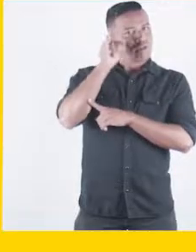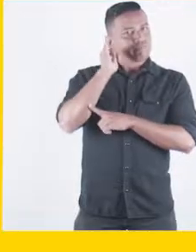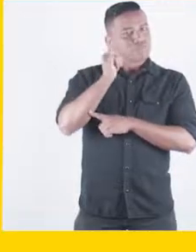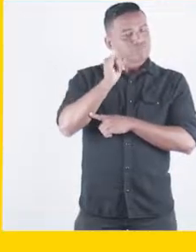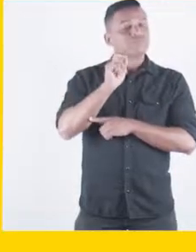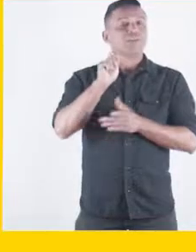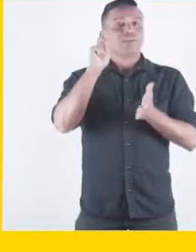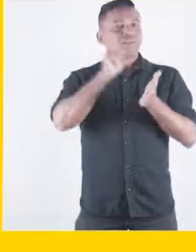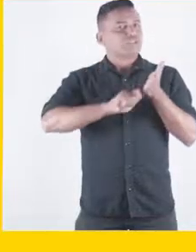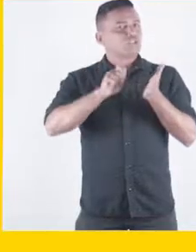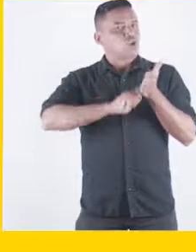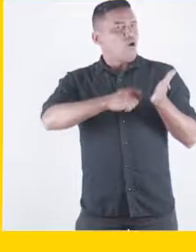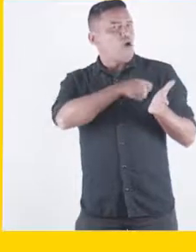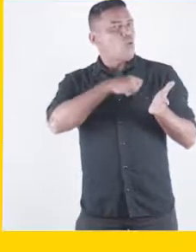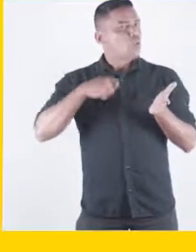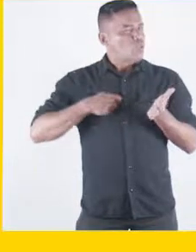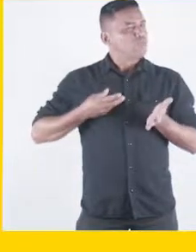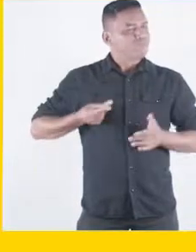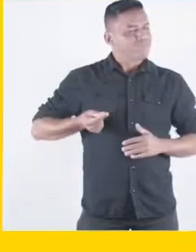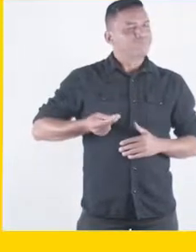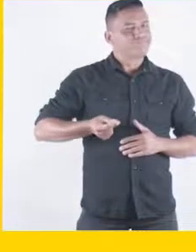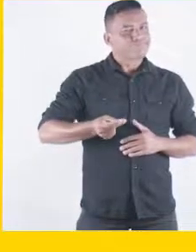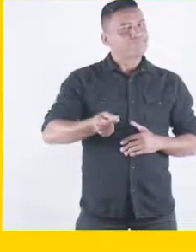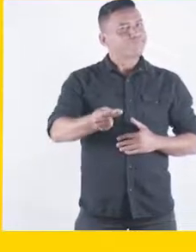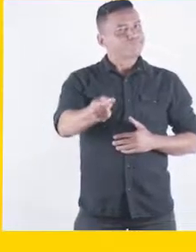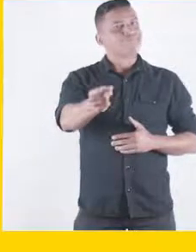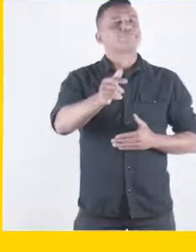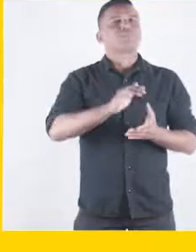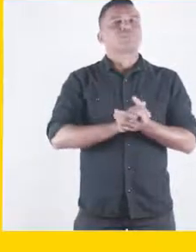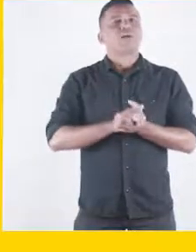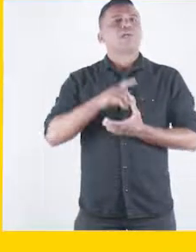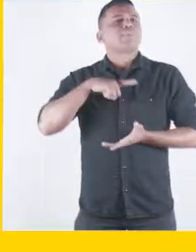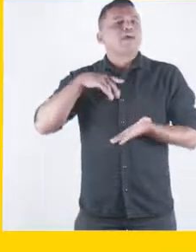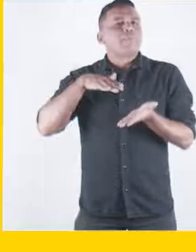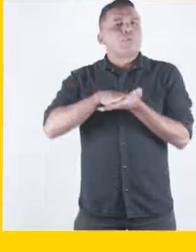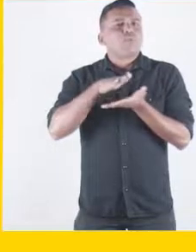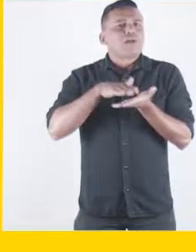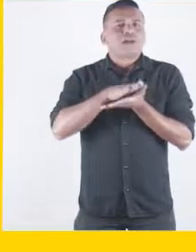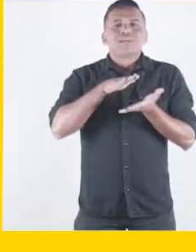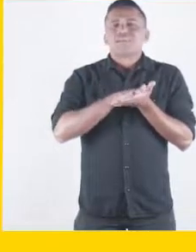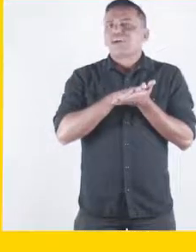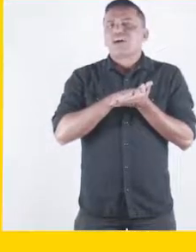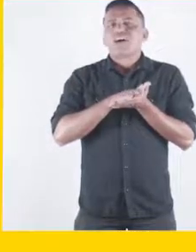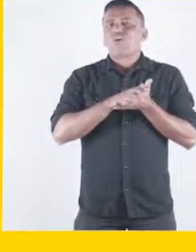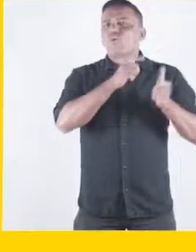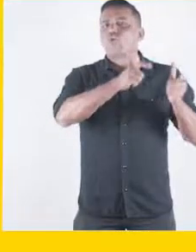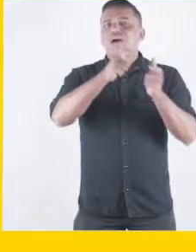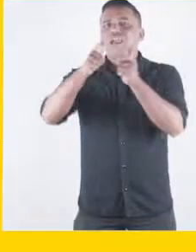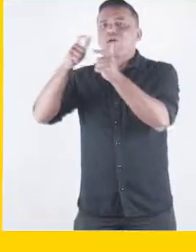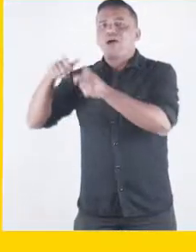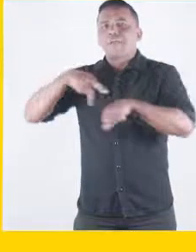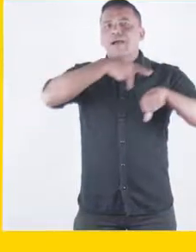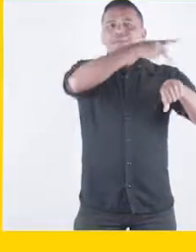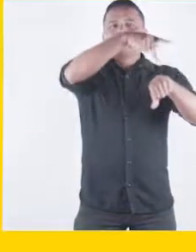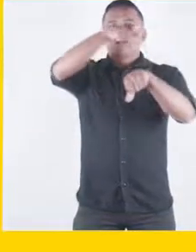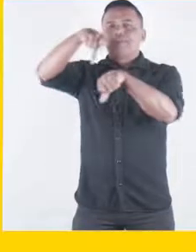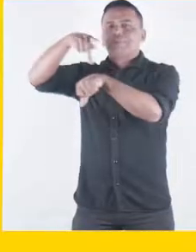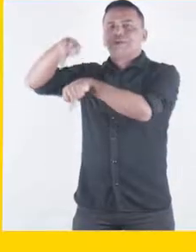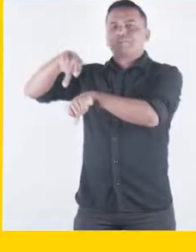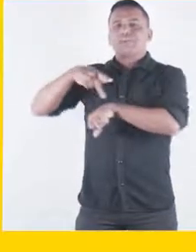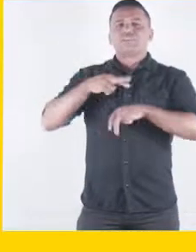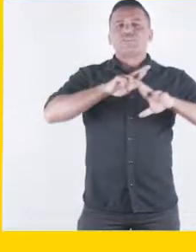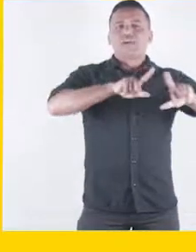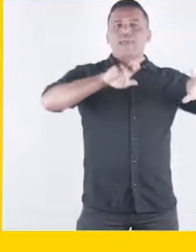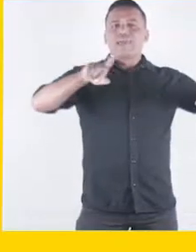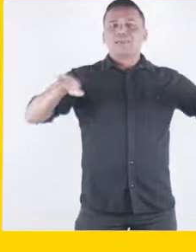escritor já há algum tempo, tenho publicações em vários países. A